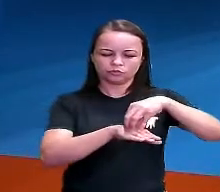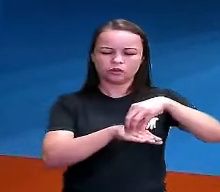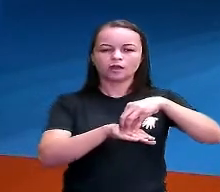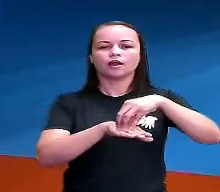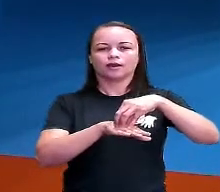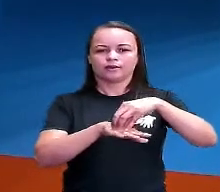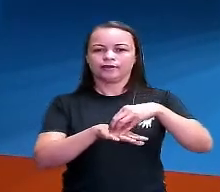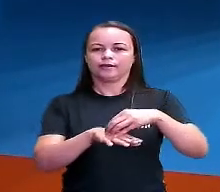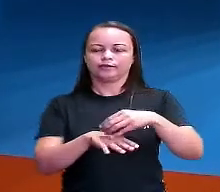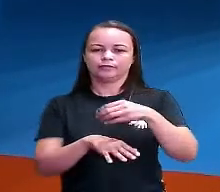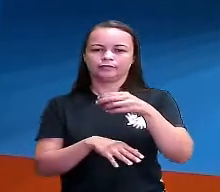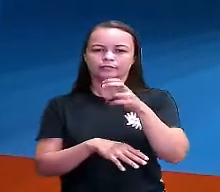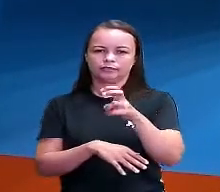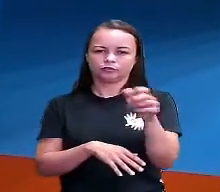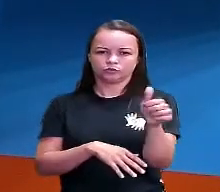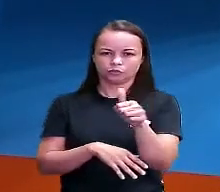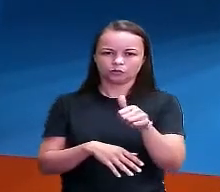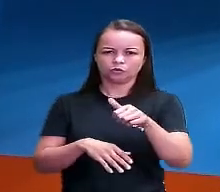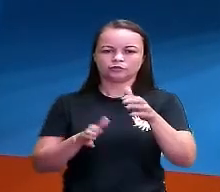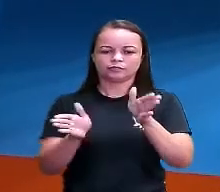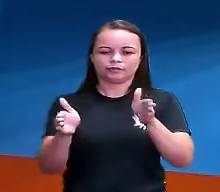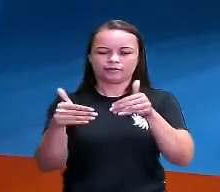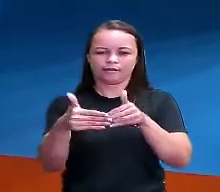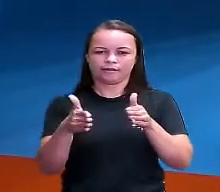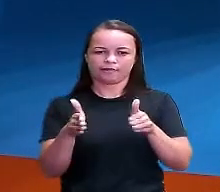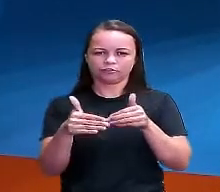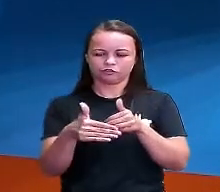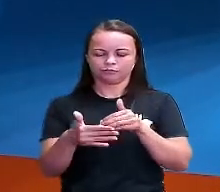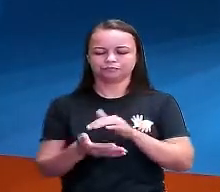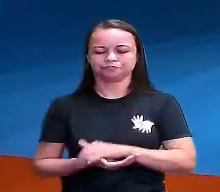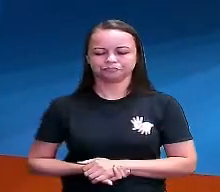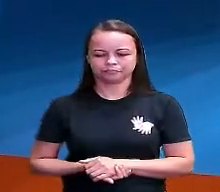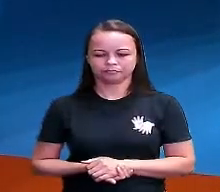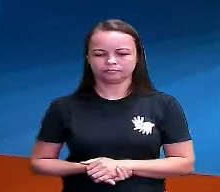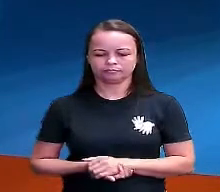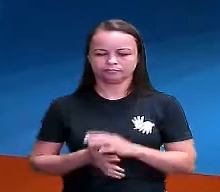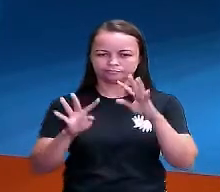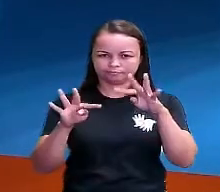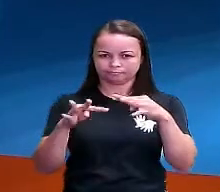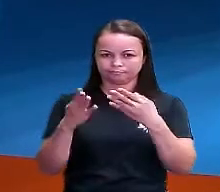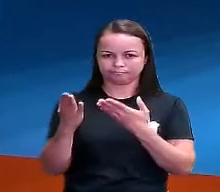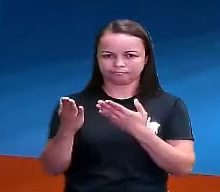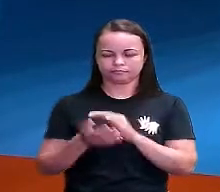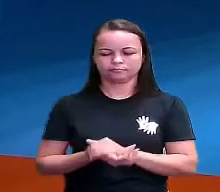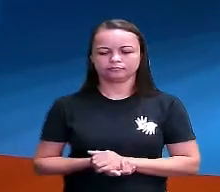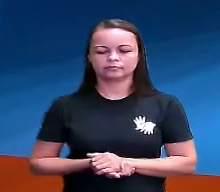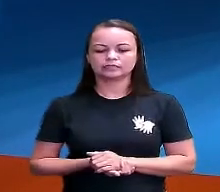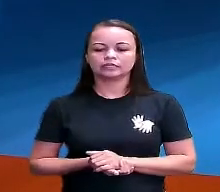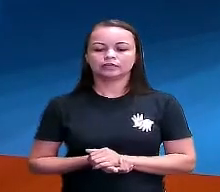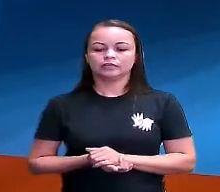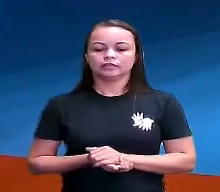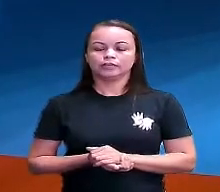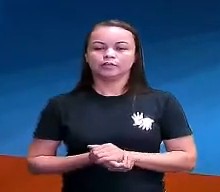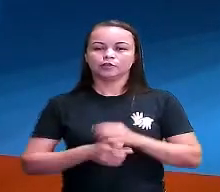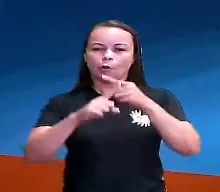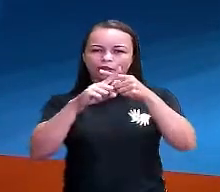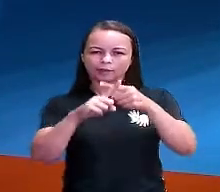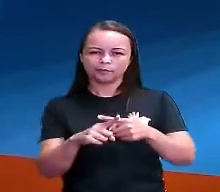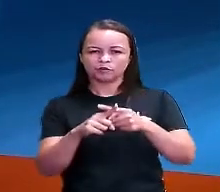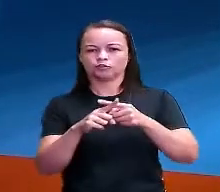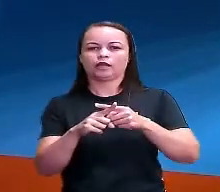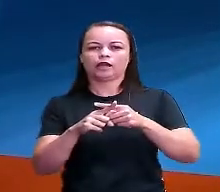511 caixas. Agora, preste atenção nessa daqui. Em um campeonato de vôlei, havia